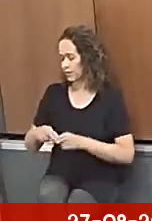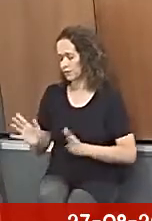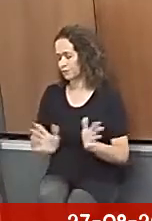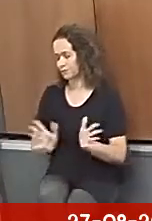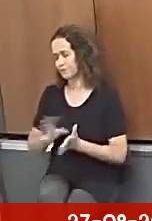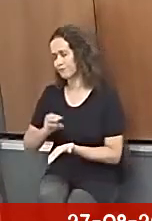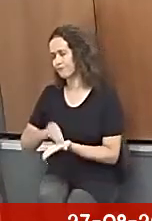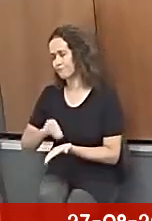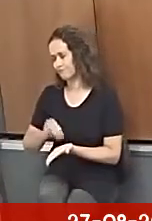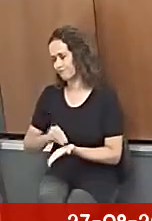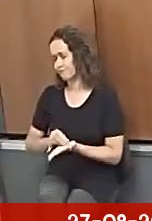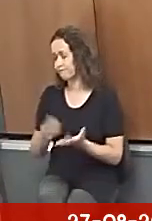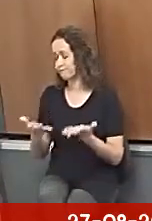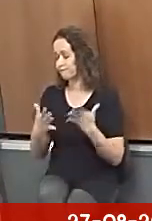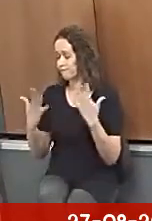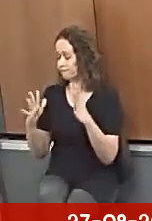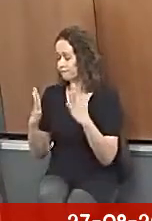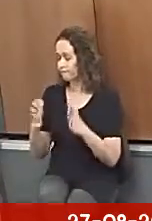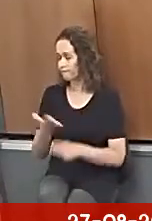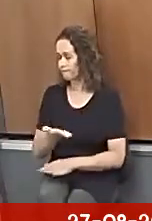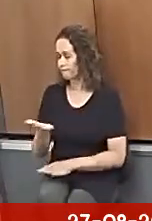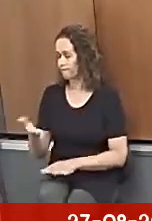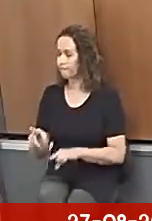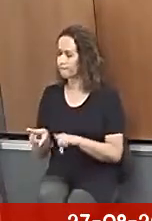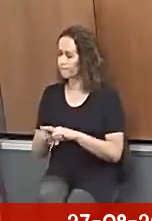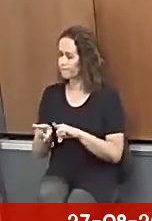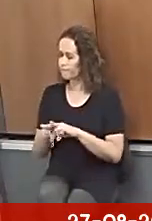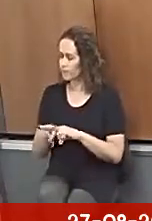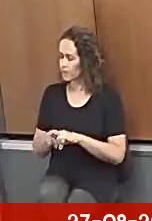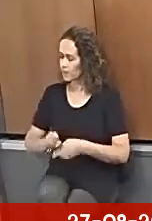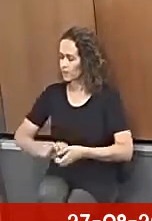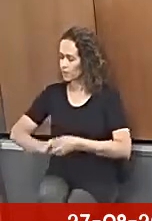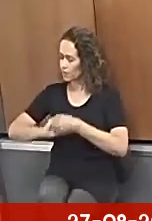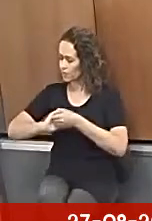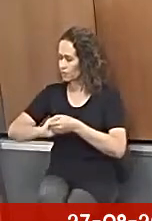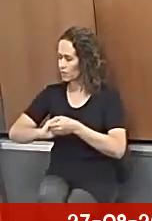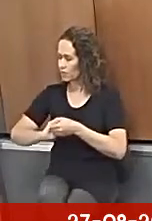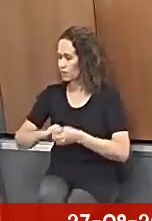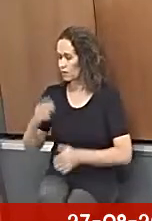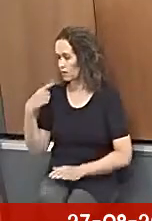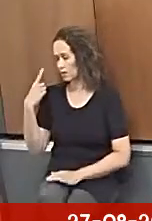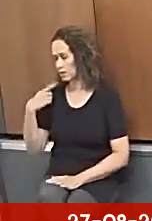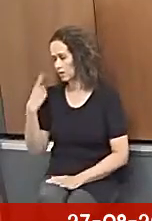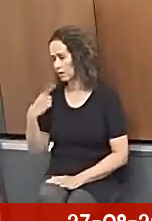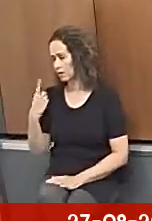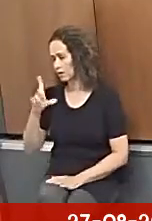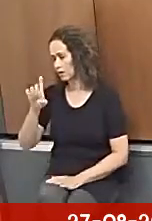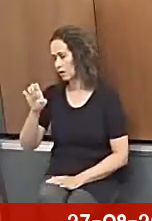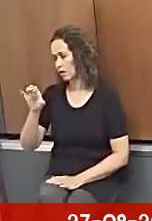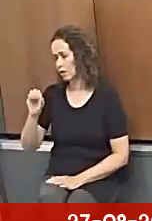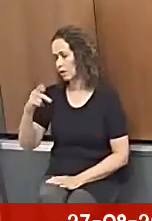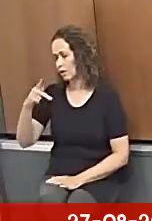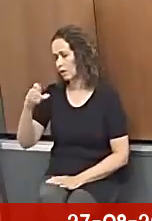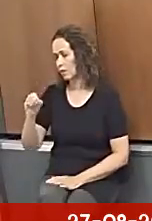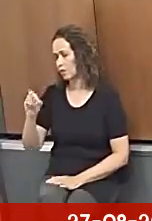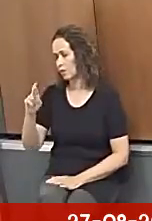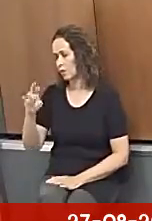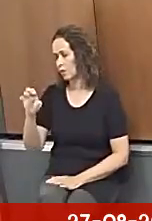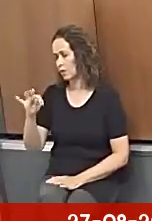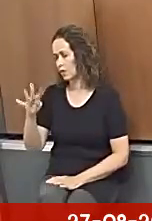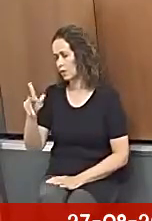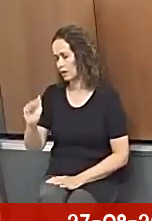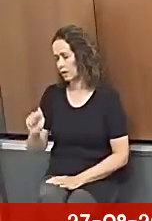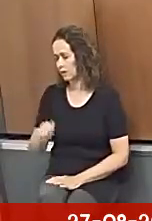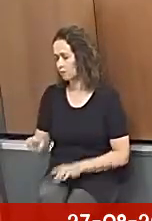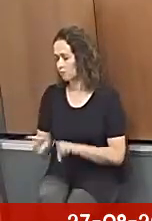quero parabenizar a vossa excelência que também cumprimentar o deputado deu por tela deputado que tem se empenhado muito